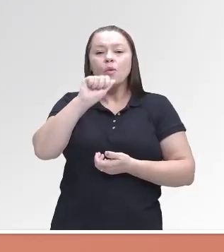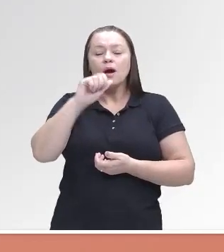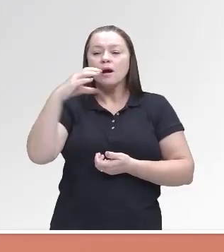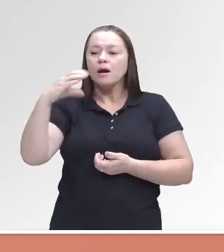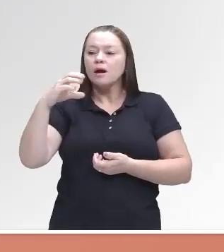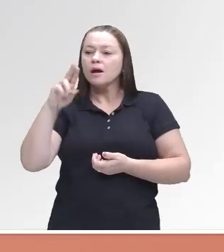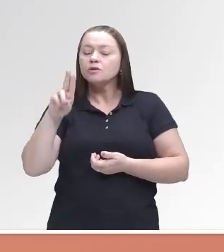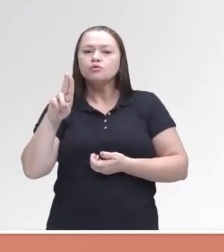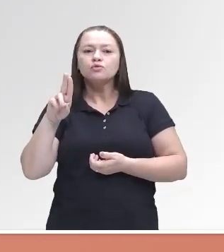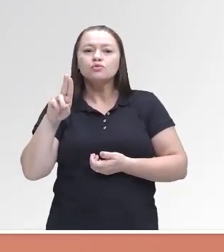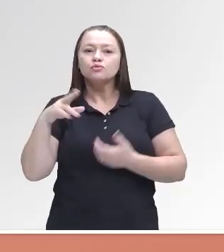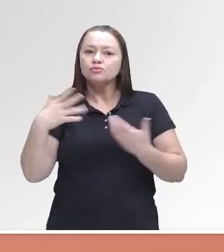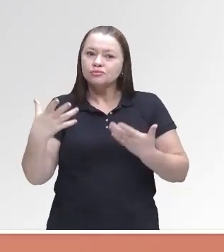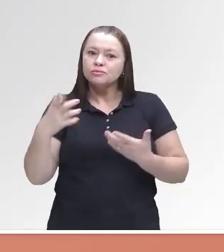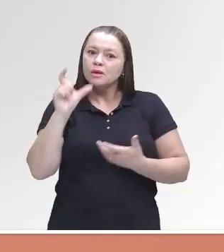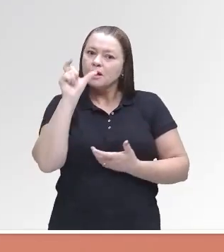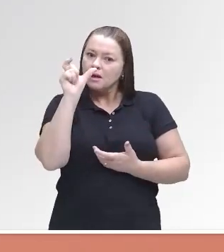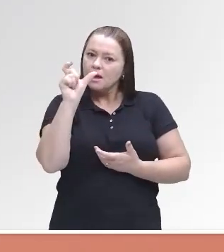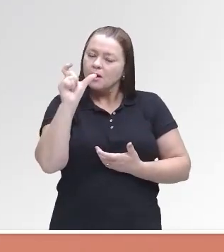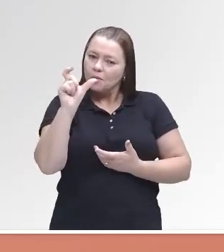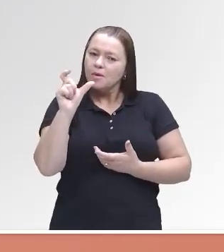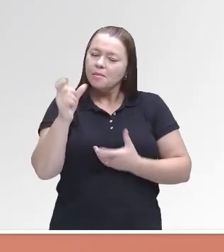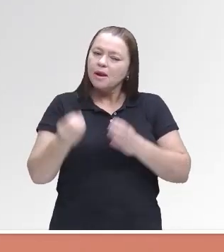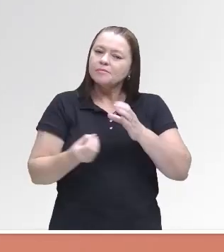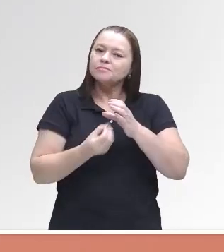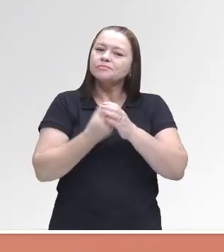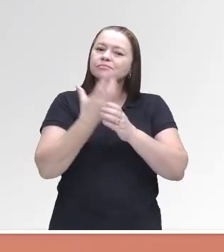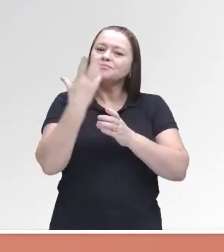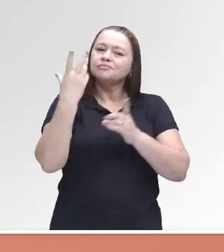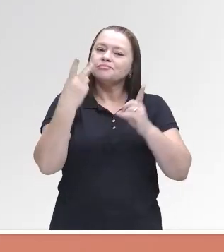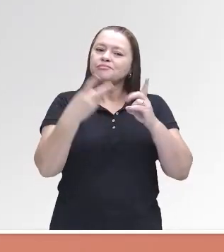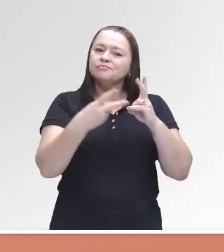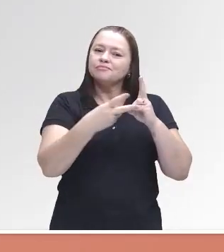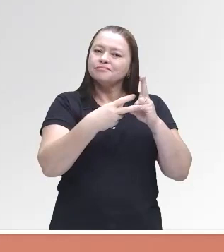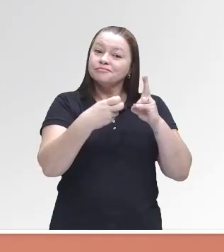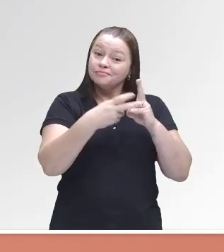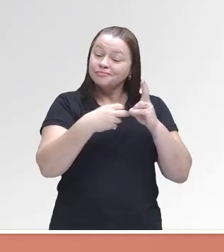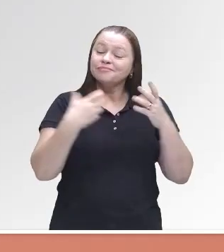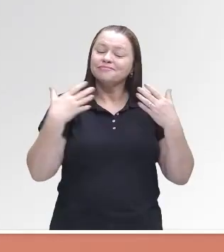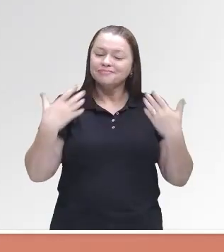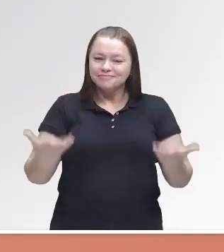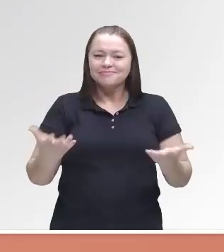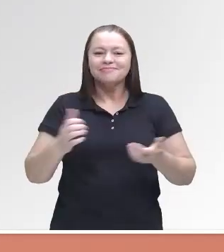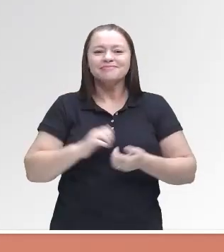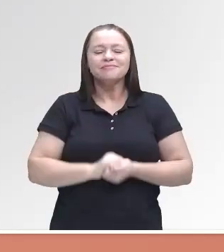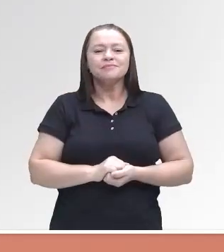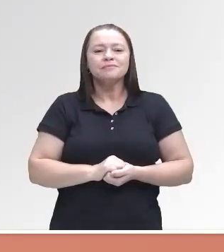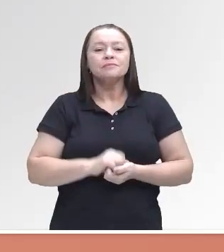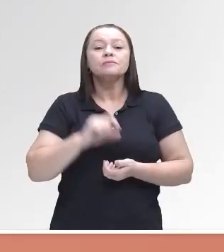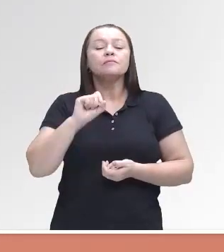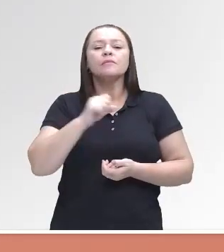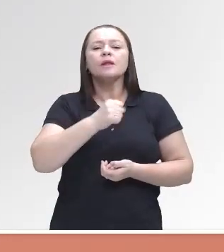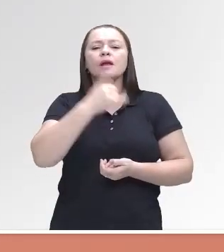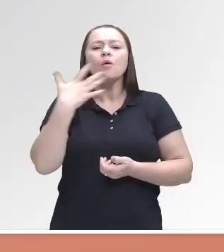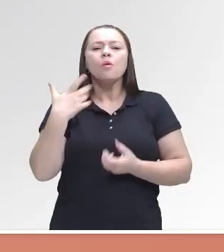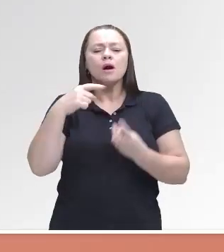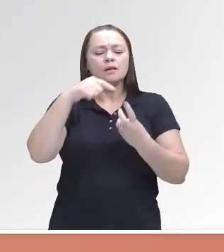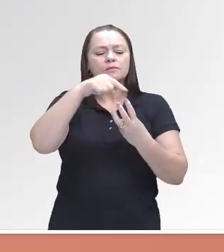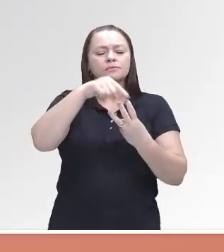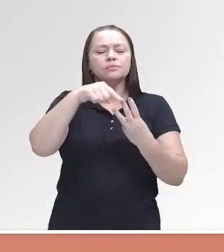Iguaçu. Mais uma palavra de origem indígena. Isso mesmo. Iguaçu. Quantas sílabas nós